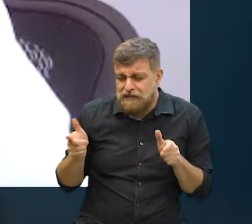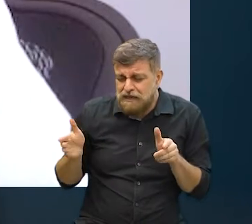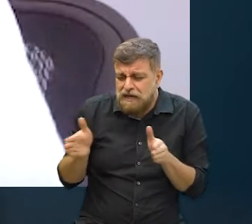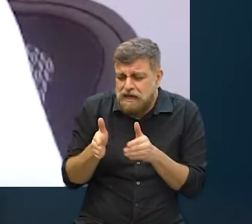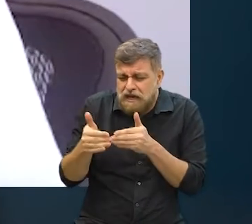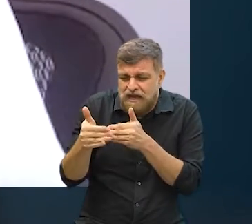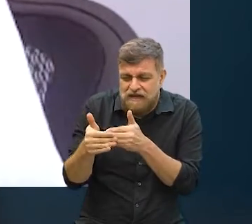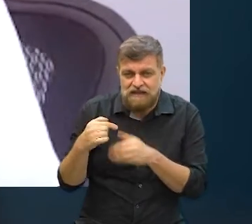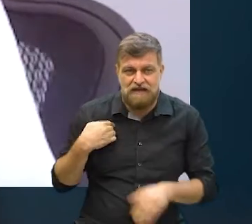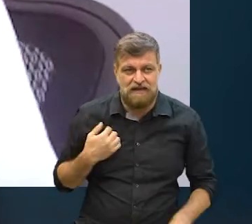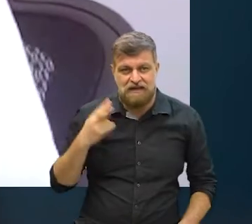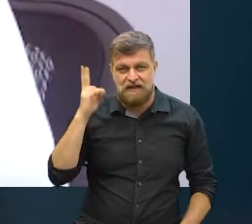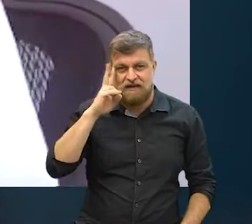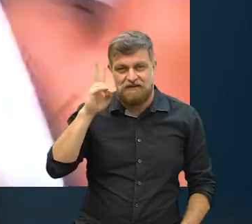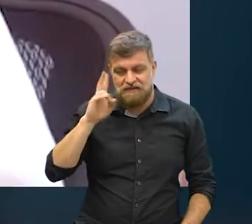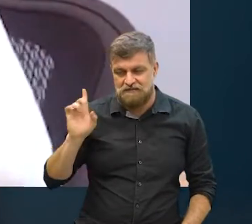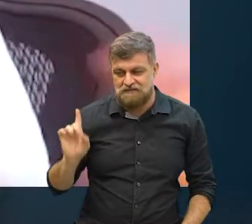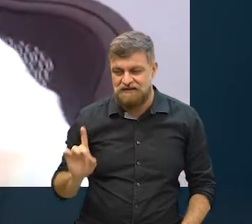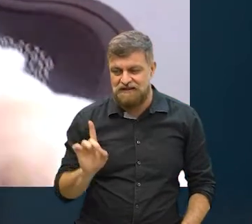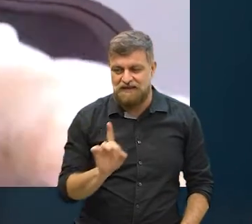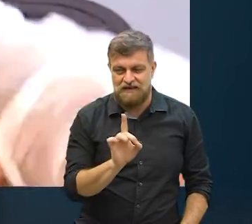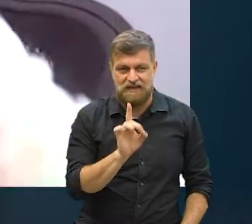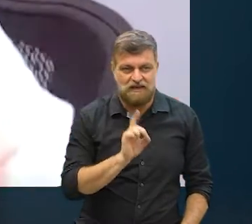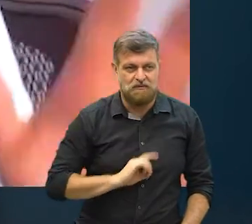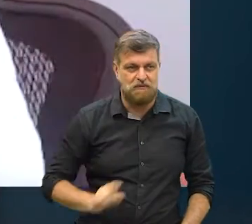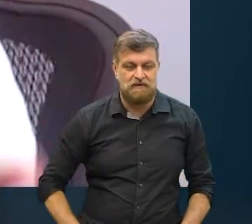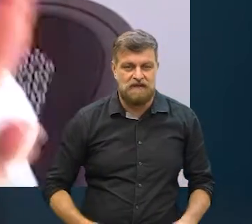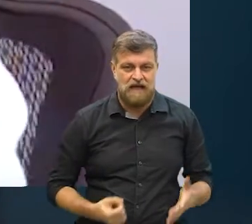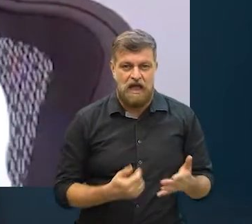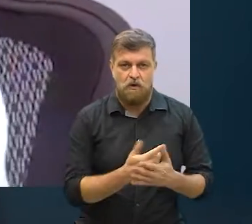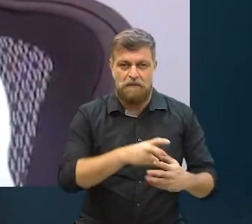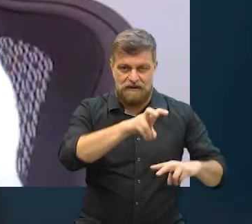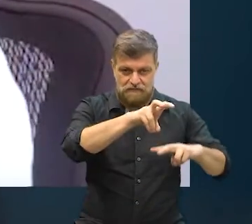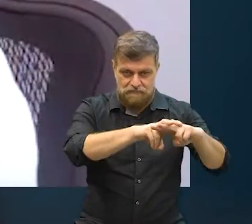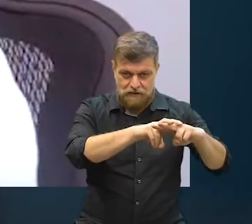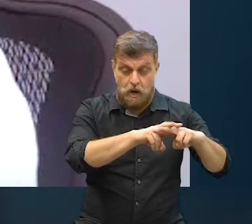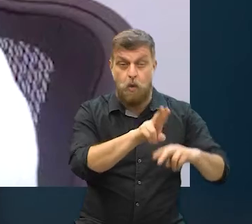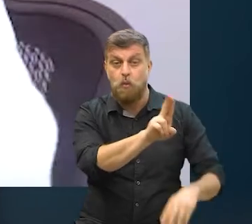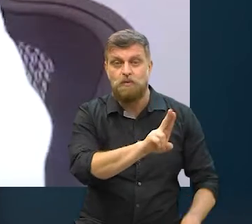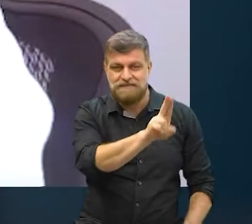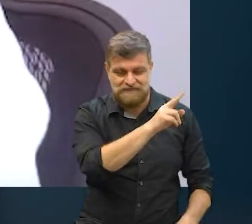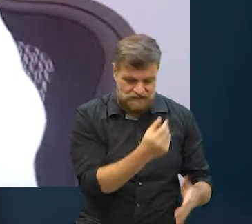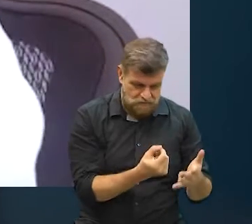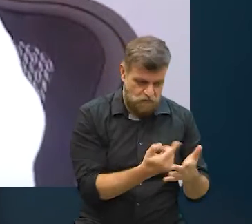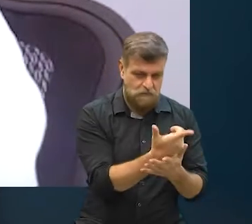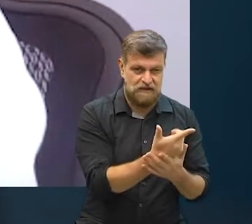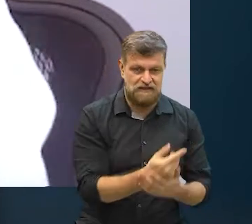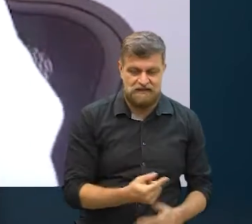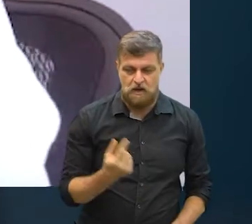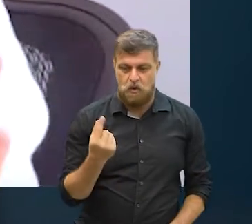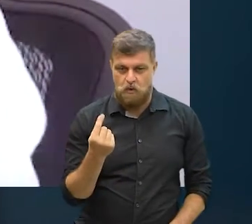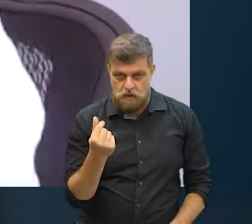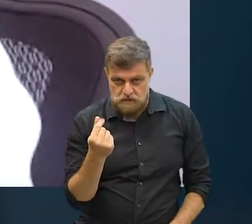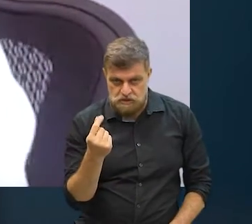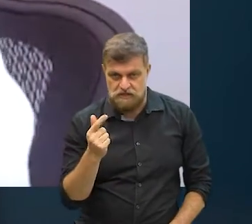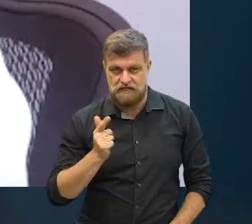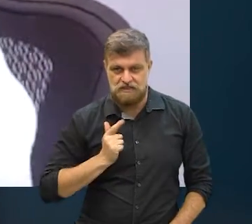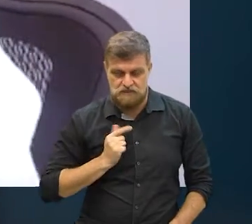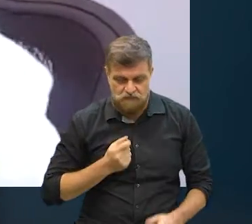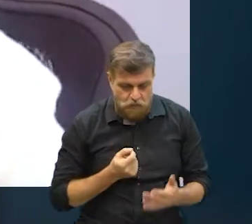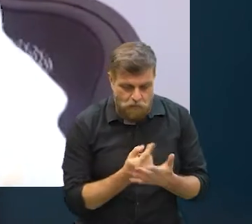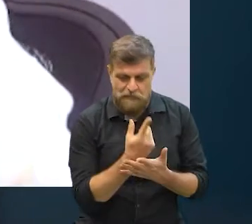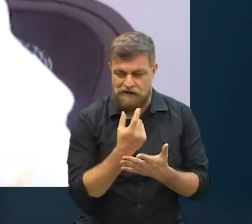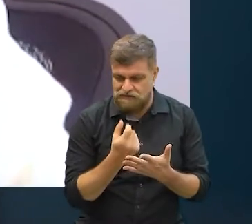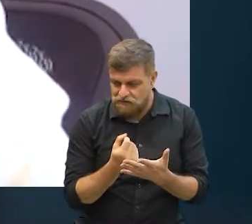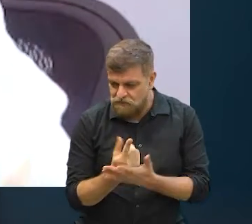pequena. Eu lembro que eu pegava, ia nos móveis usados, comprar uma poltroninha, fui fazendo daquele dinheiro, dá para